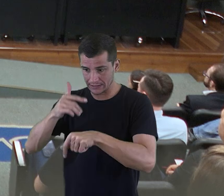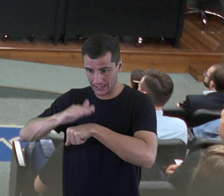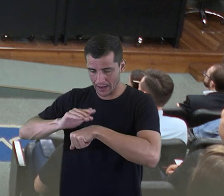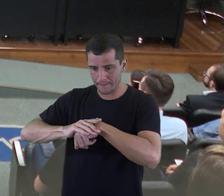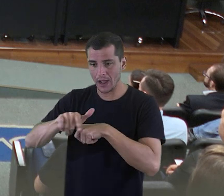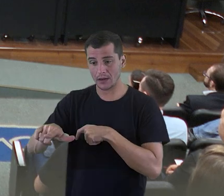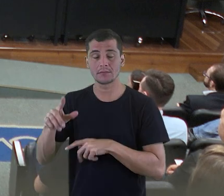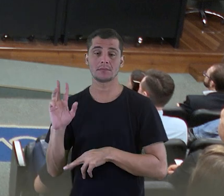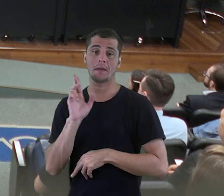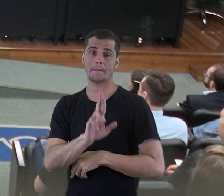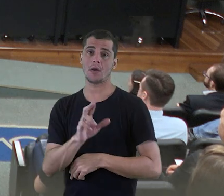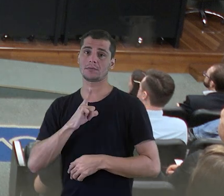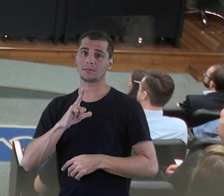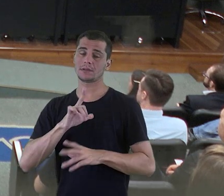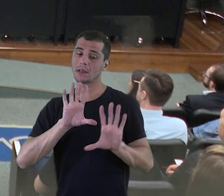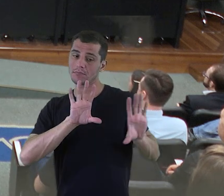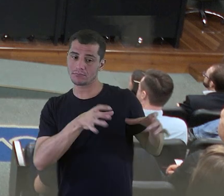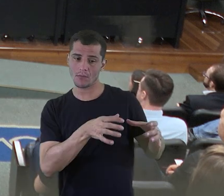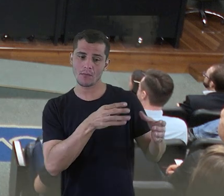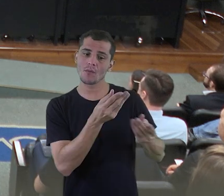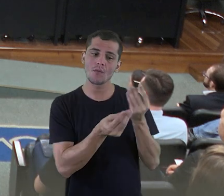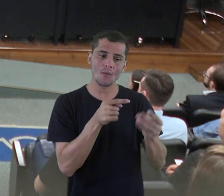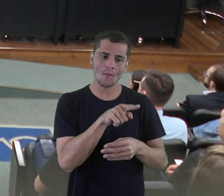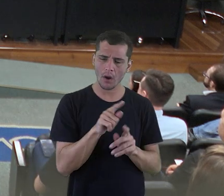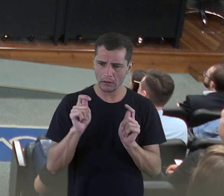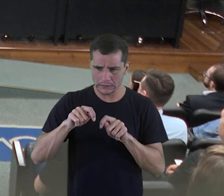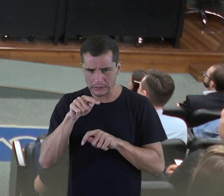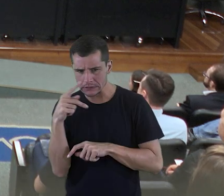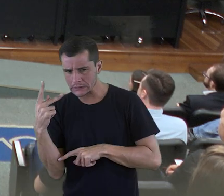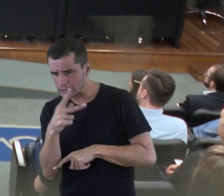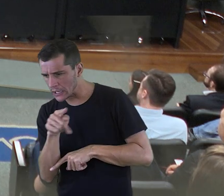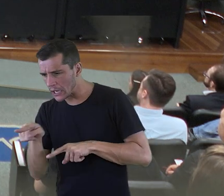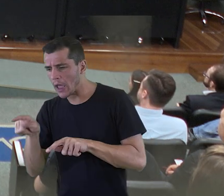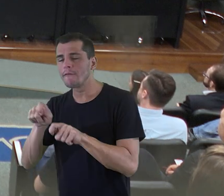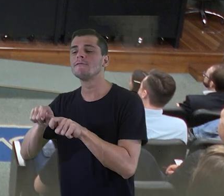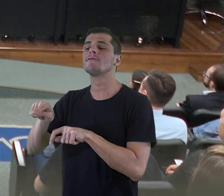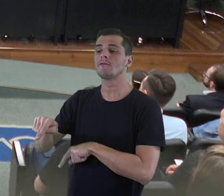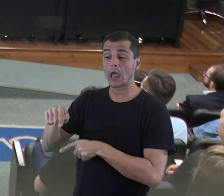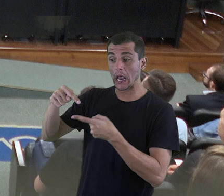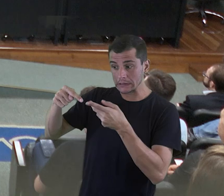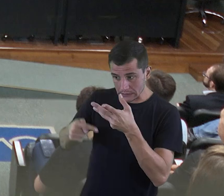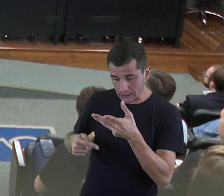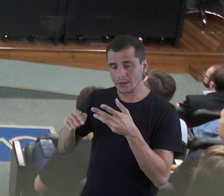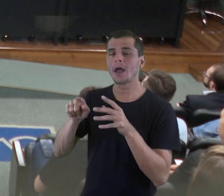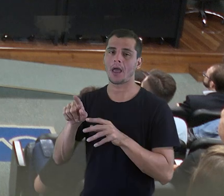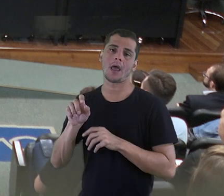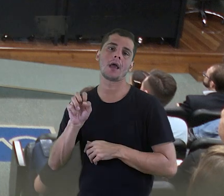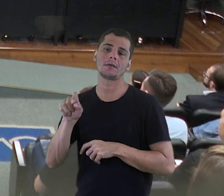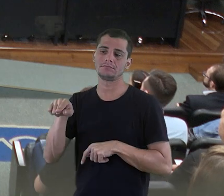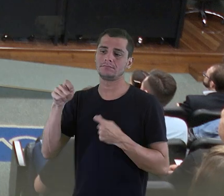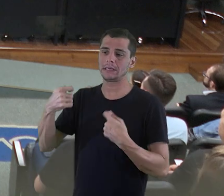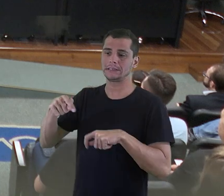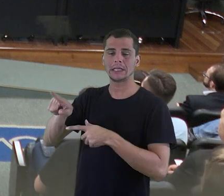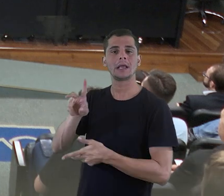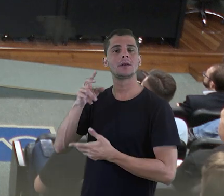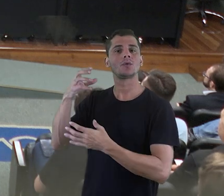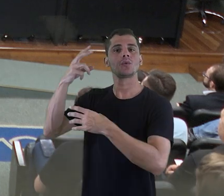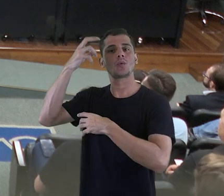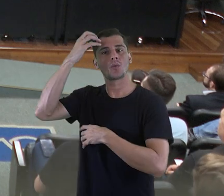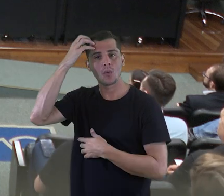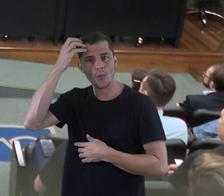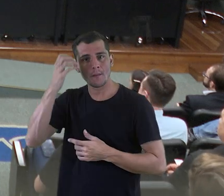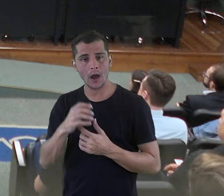responsabilização dos dois de forma objetiva você tem uma situação muito importante a